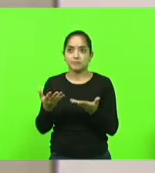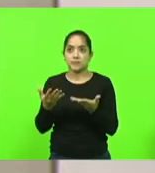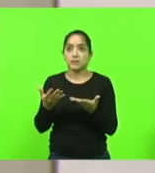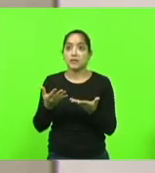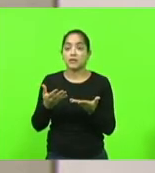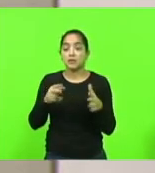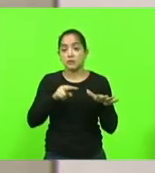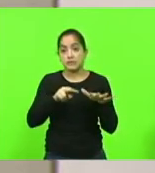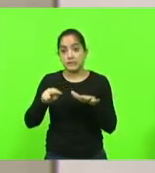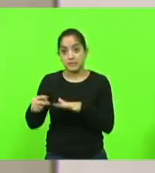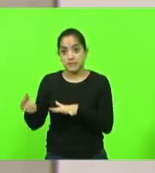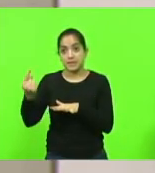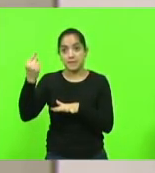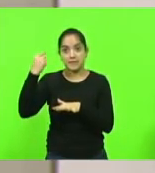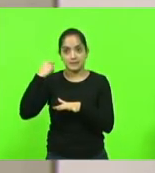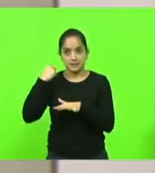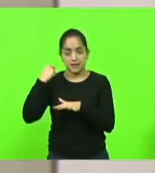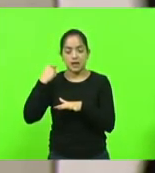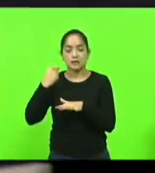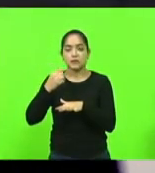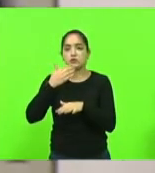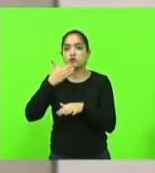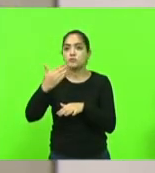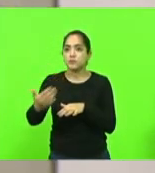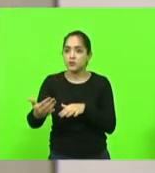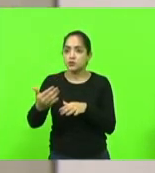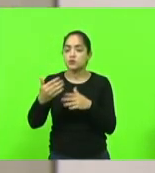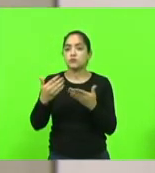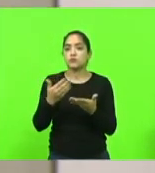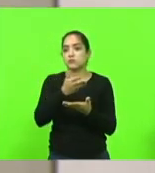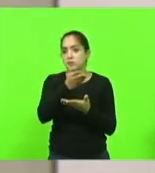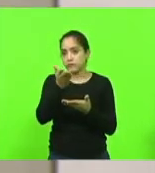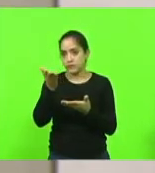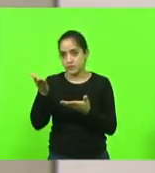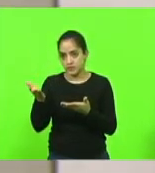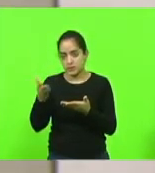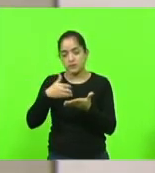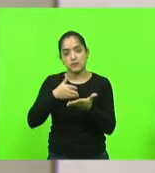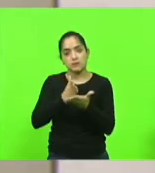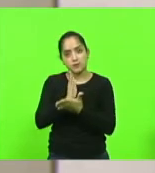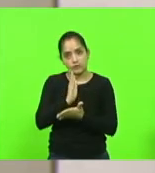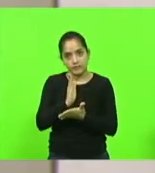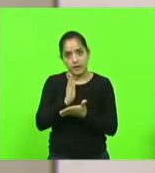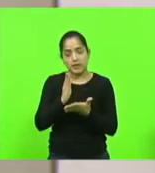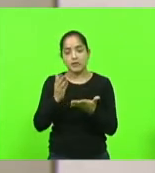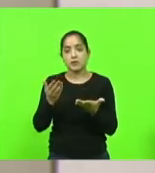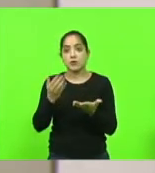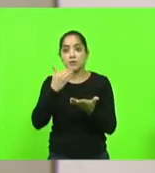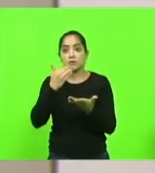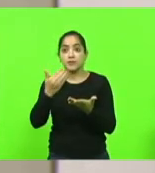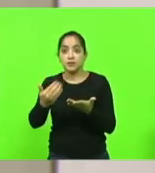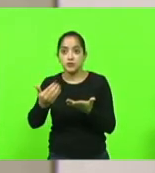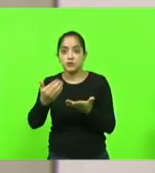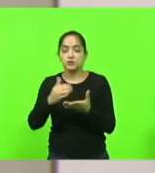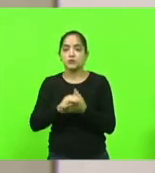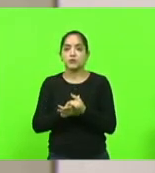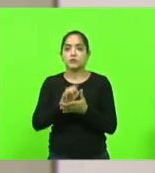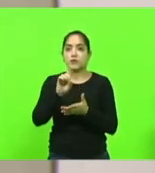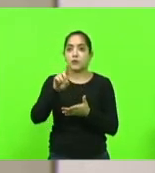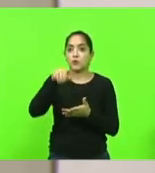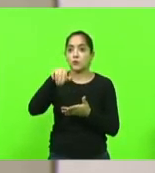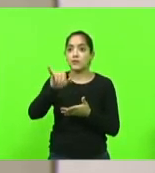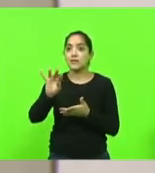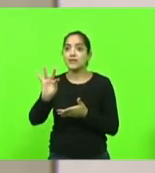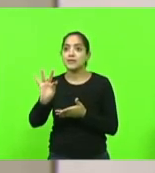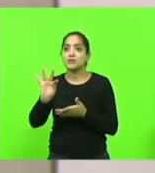semana passada, a gente fez aqui um encaminhamento que todos os senhores e senhoras deputados aprovaram, pedindo, né, ao DENIT que não